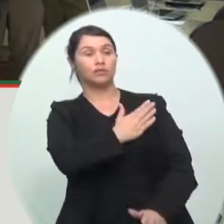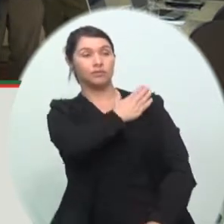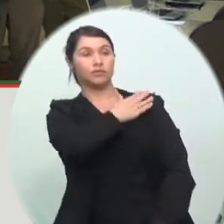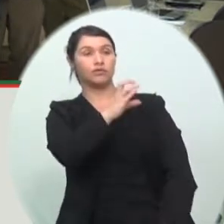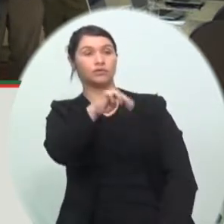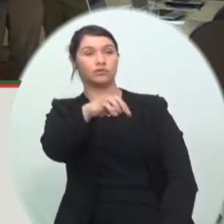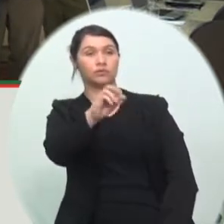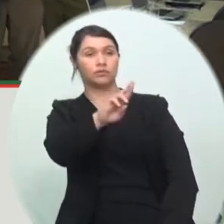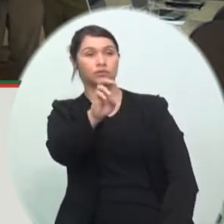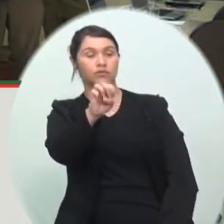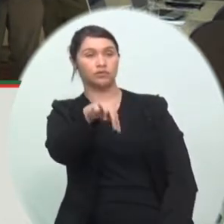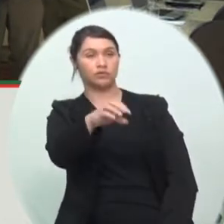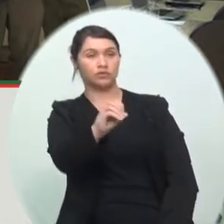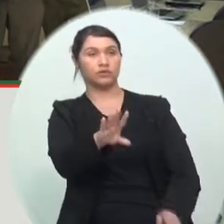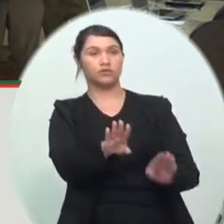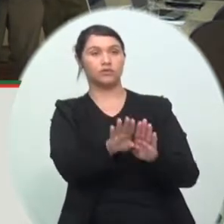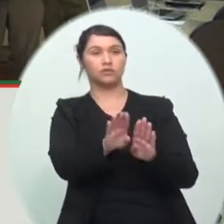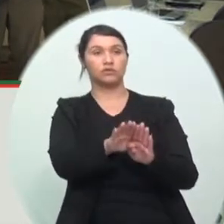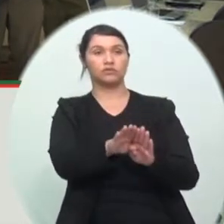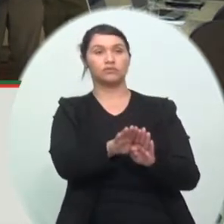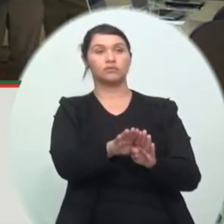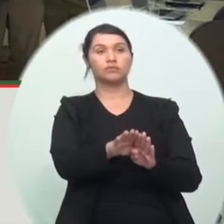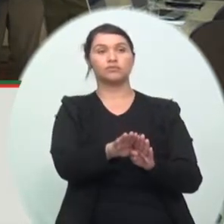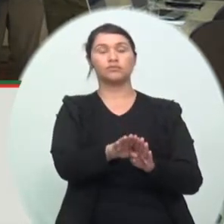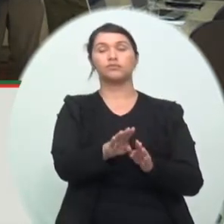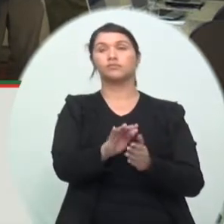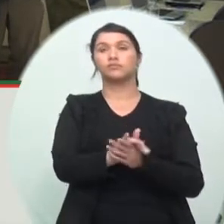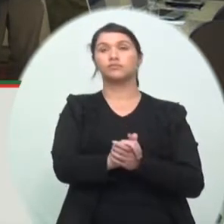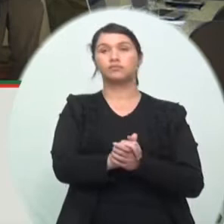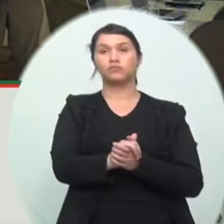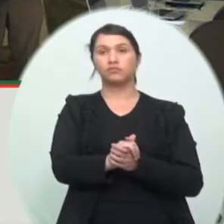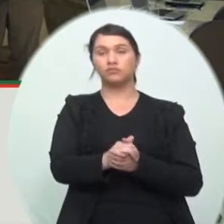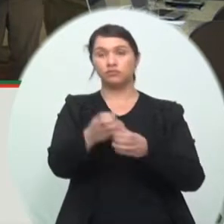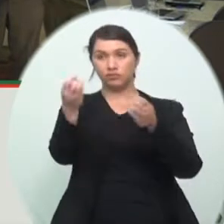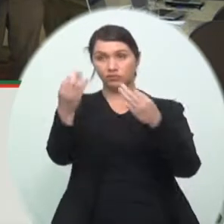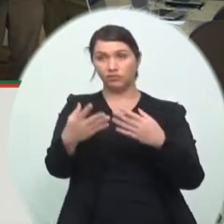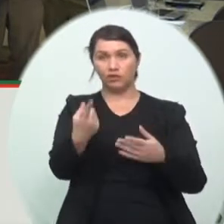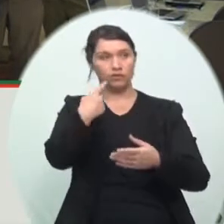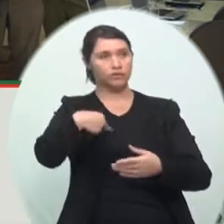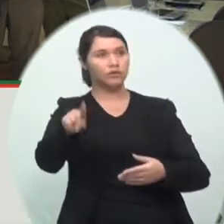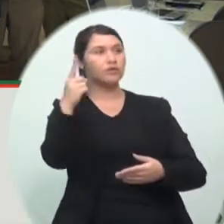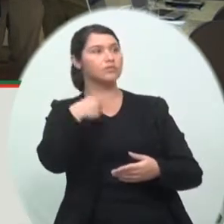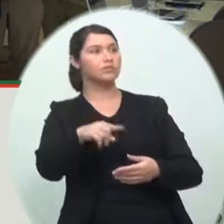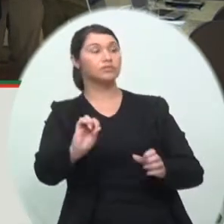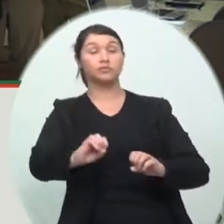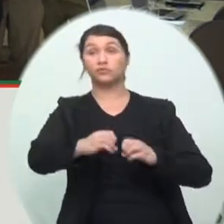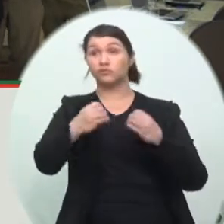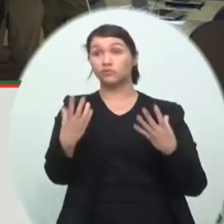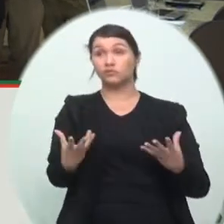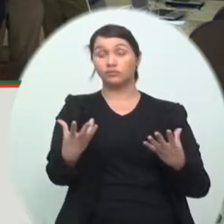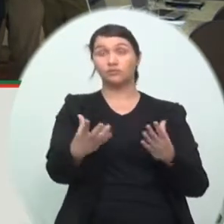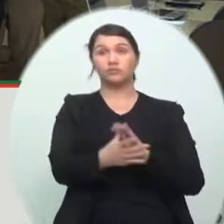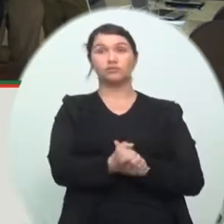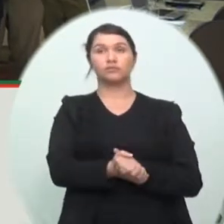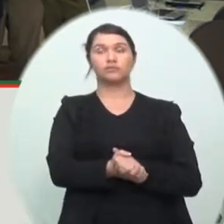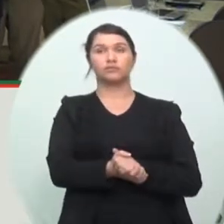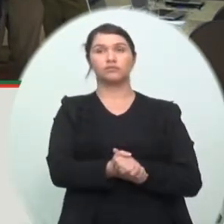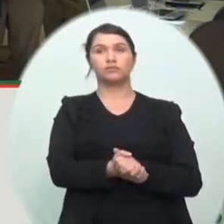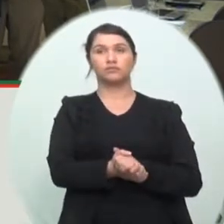dia. Olha, pessoal, vamos que vamos. Era esse o slogan. Isso acabou pegando. E